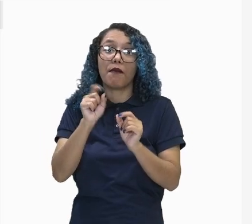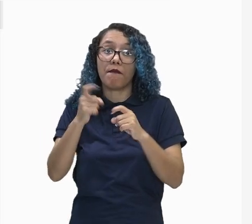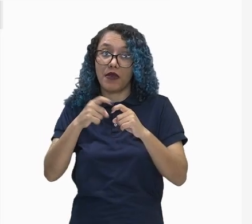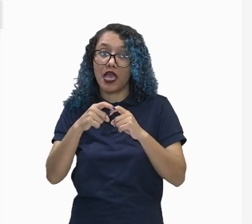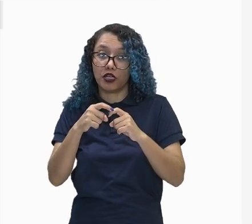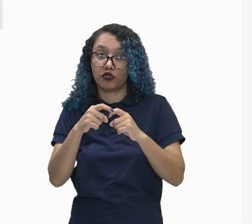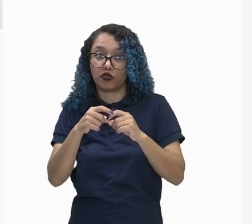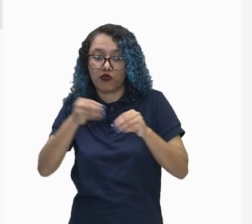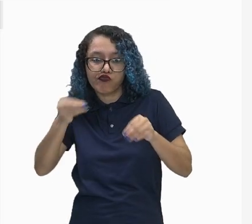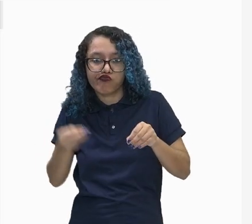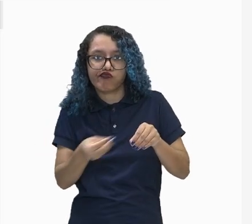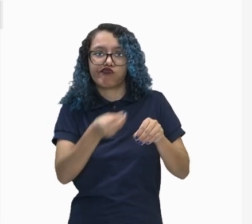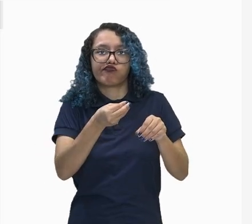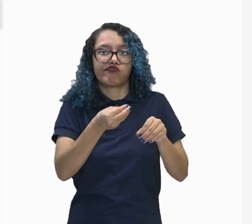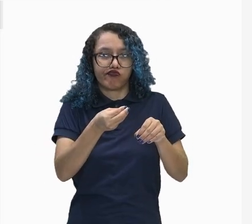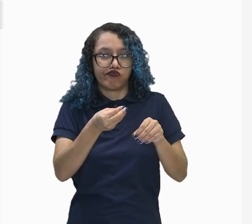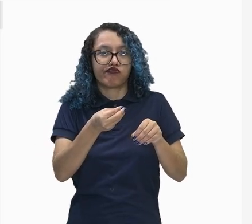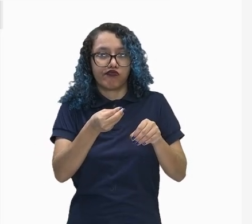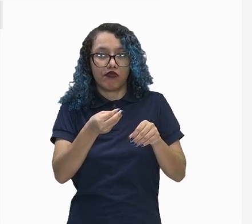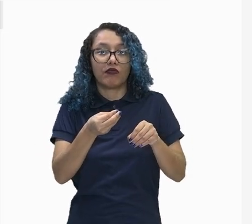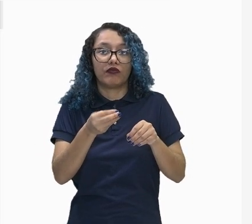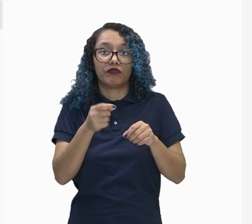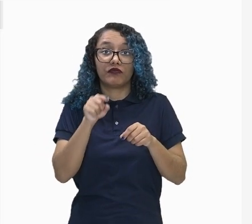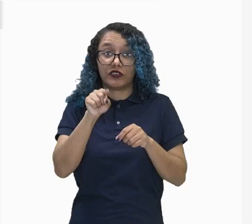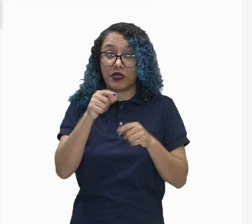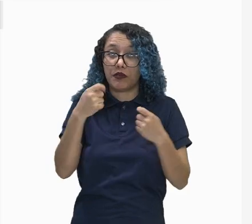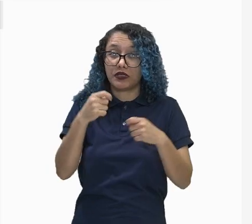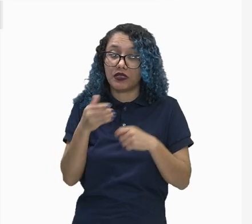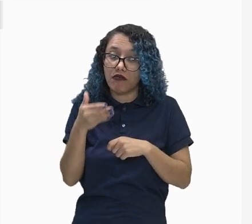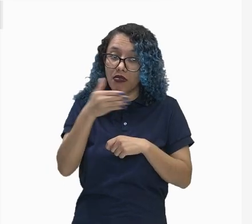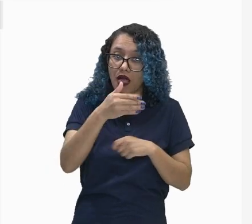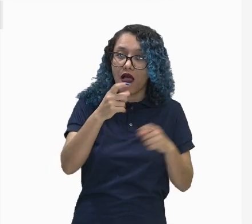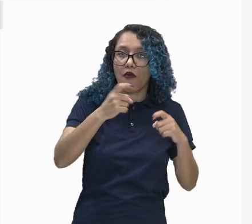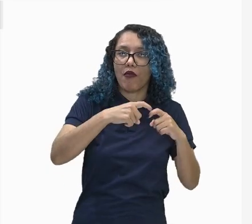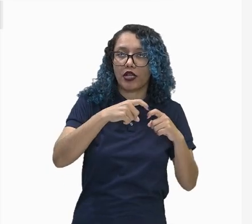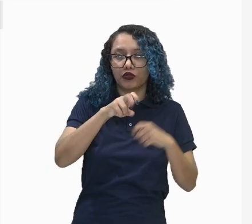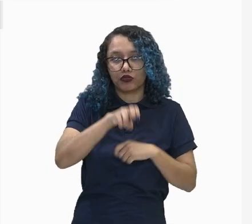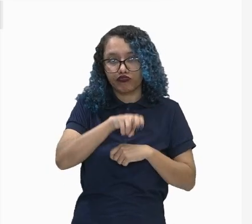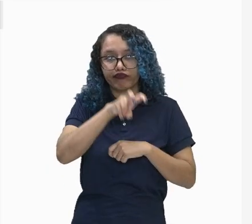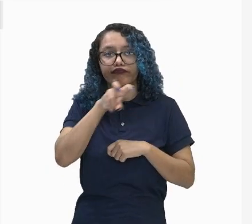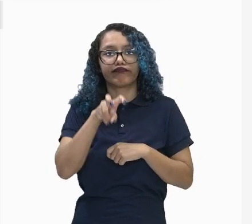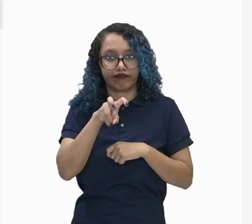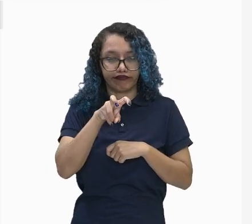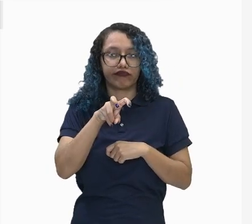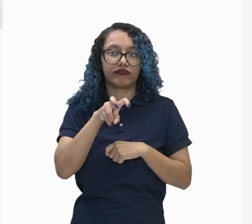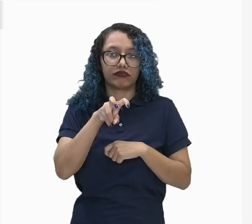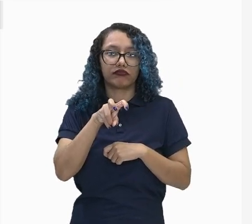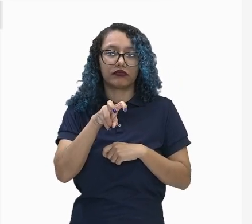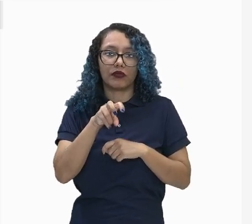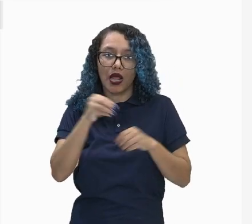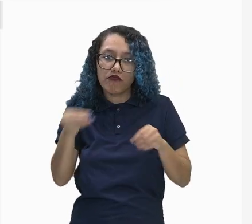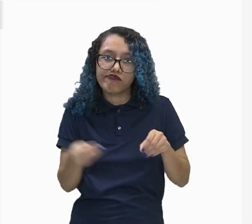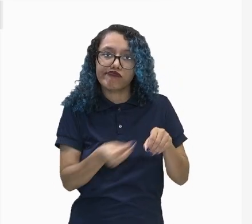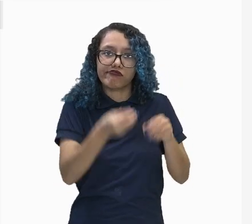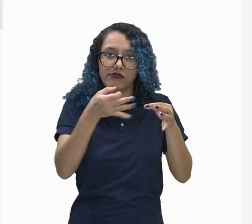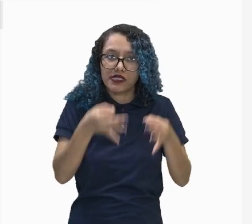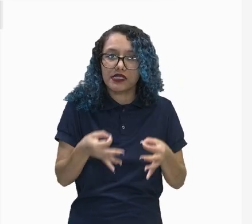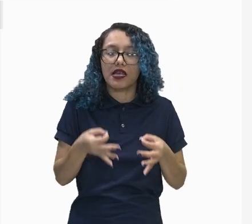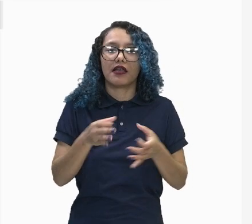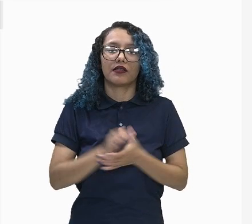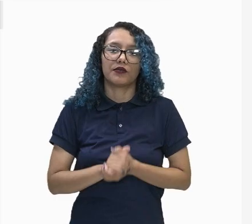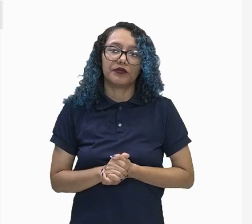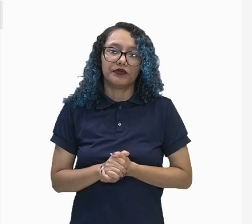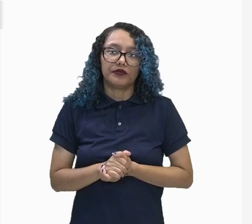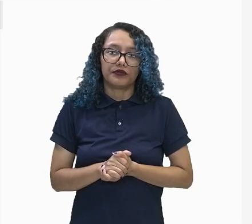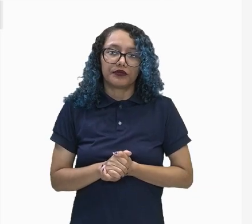precisa procurar aí o seu ginecologista para fazer, né, essa implantação, tá? E aí,